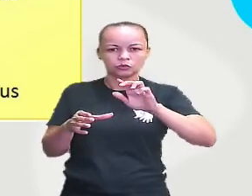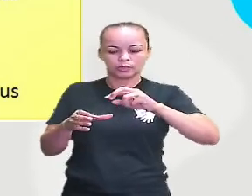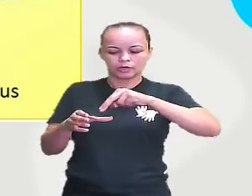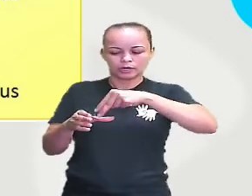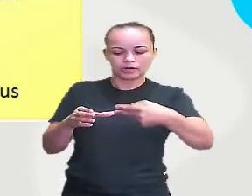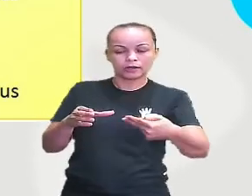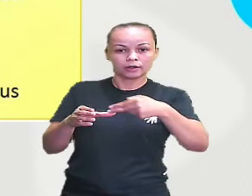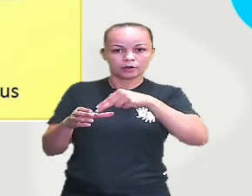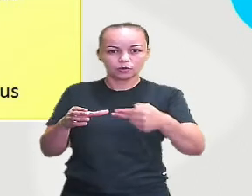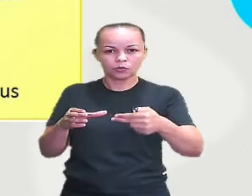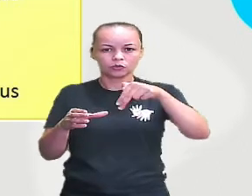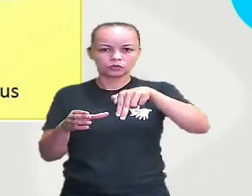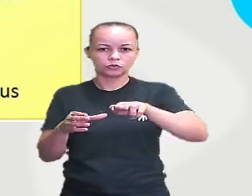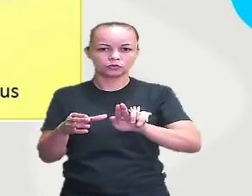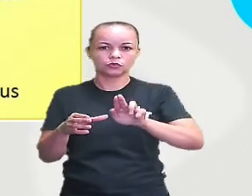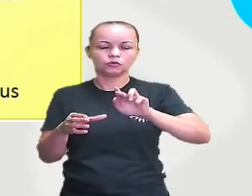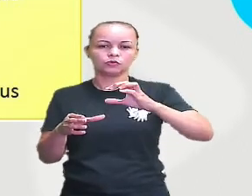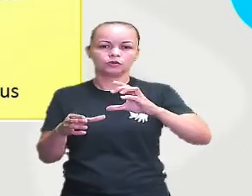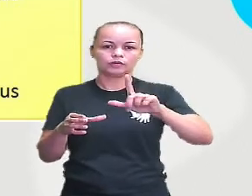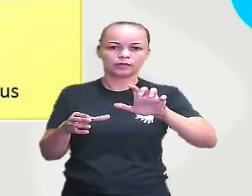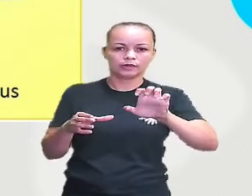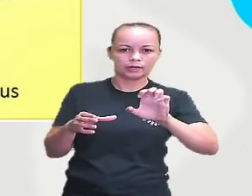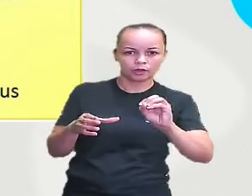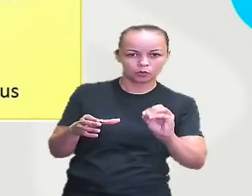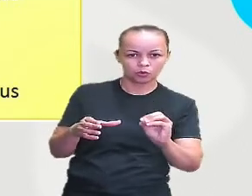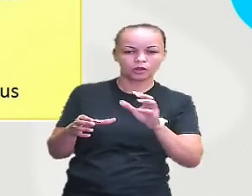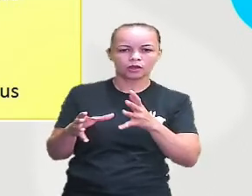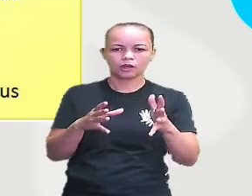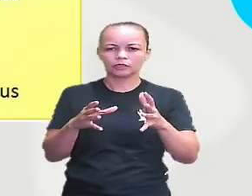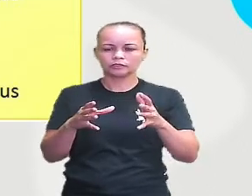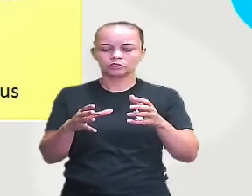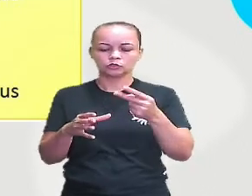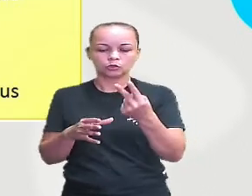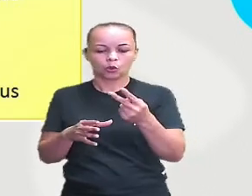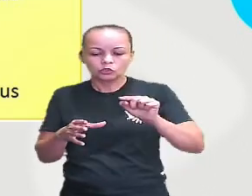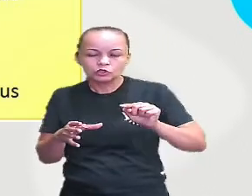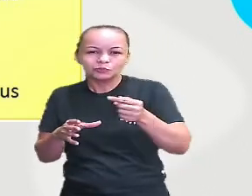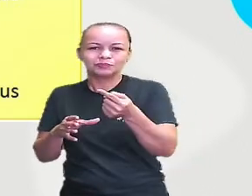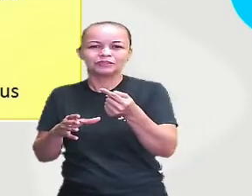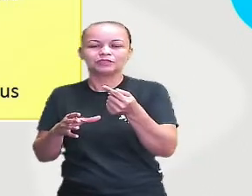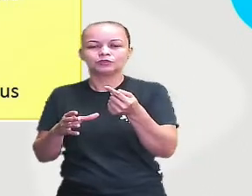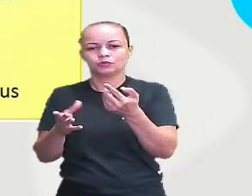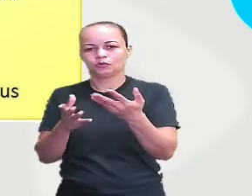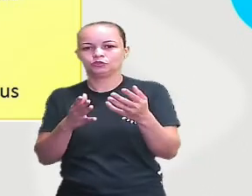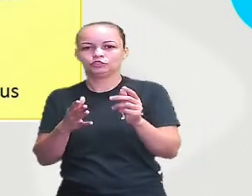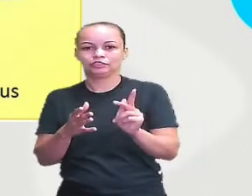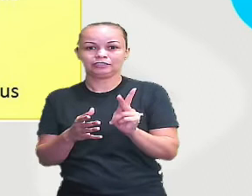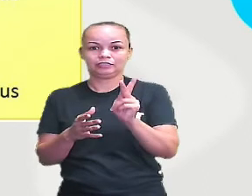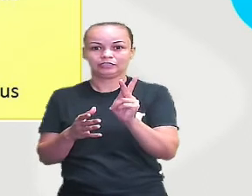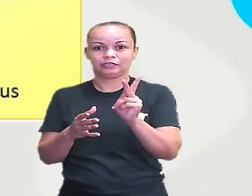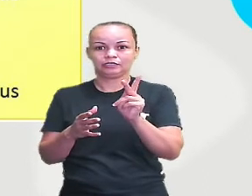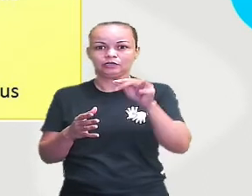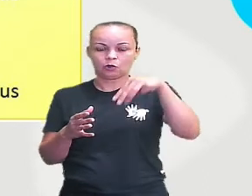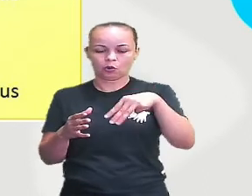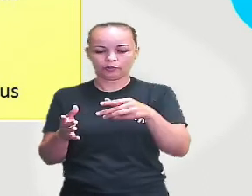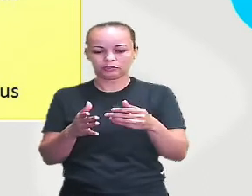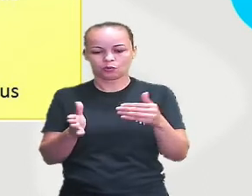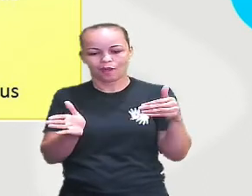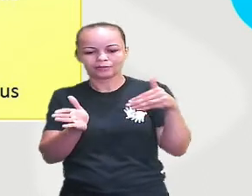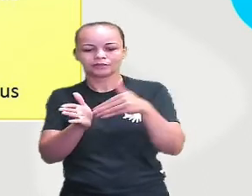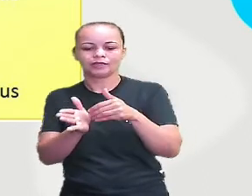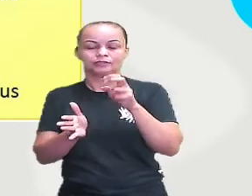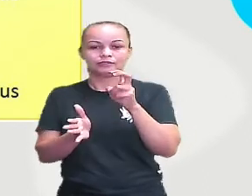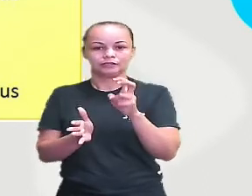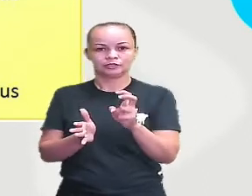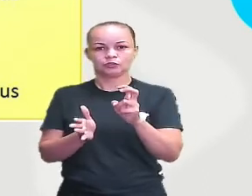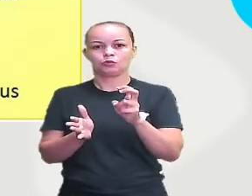tem uma profundidade inicial de 2.900 quilômetros e chega até 5.150 quilômetros, a